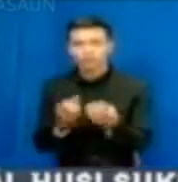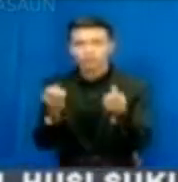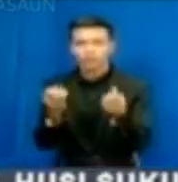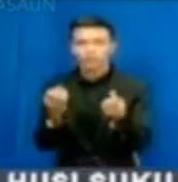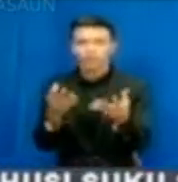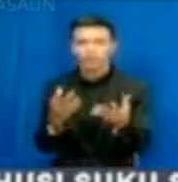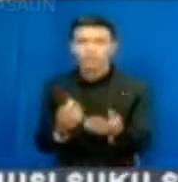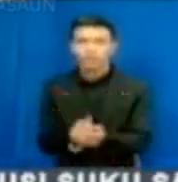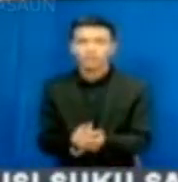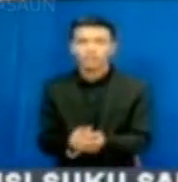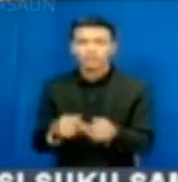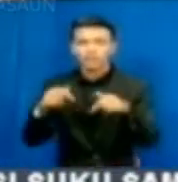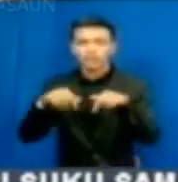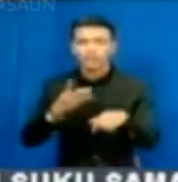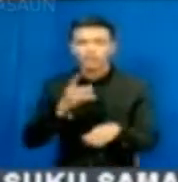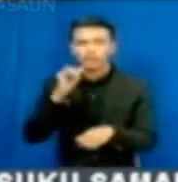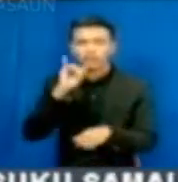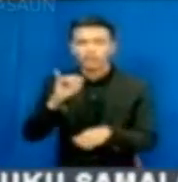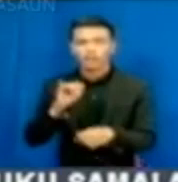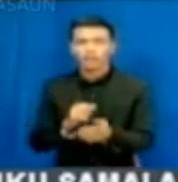Boat Lá Lima Ia Dele